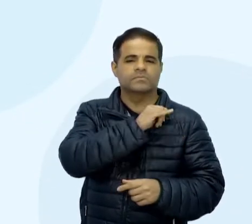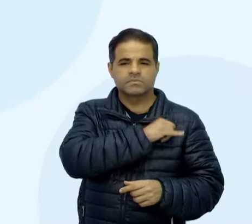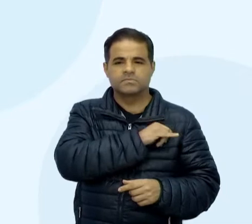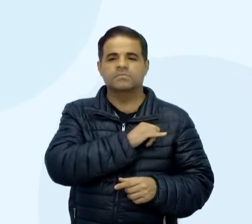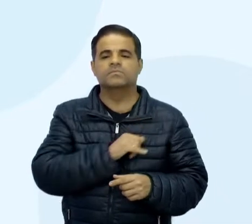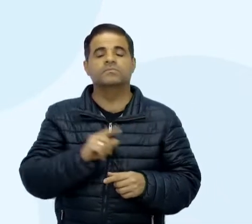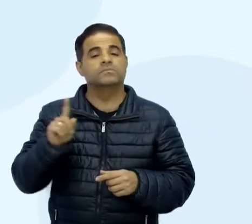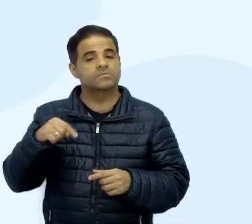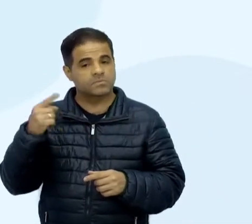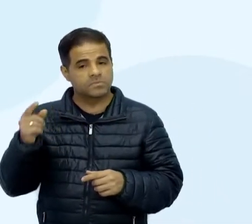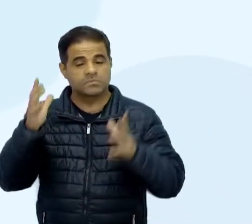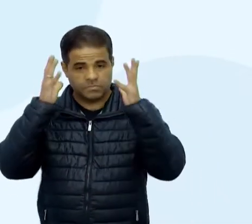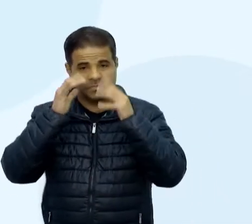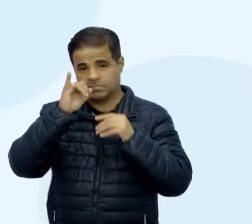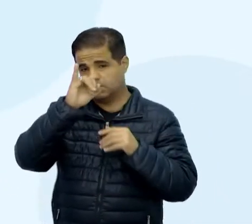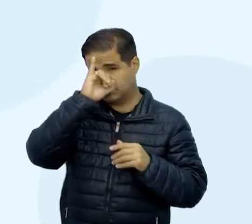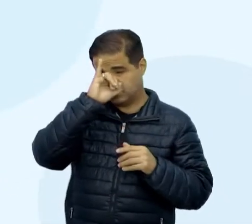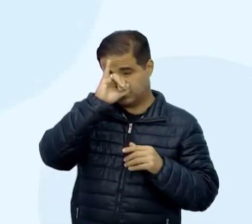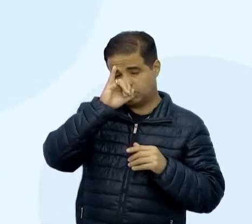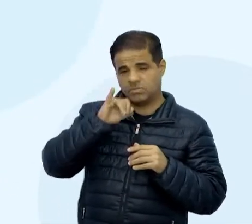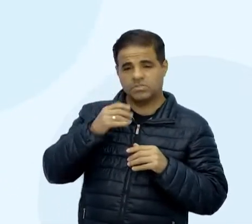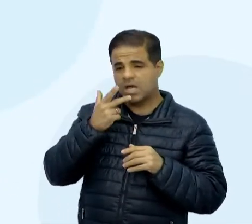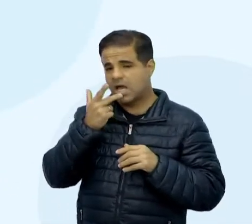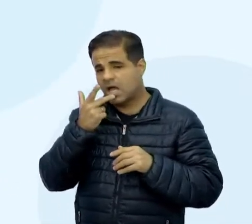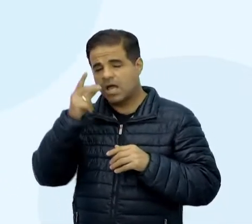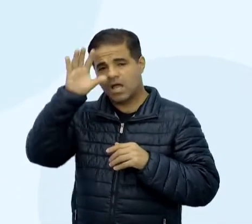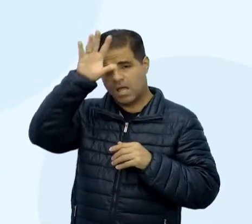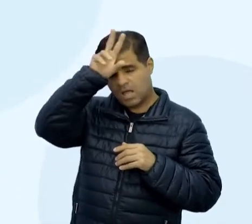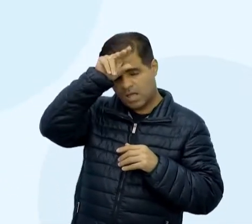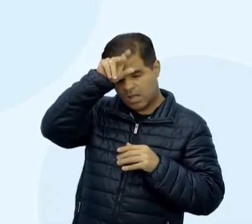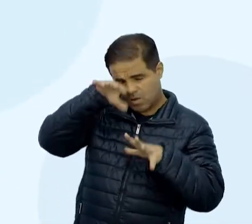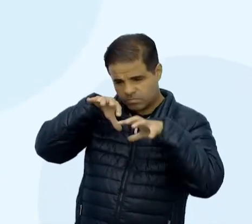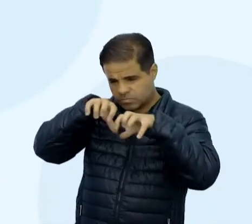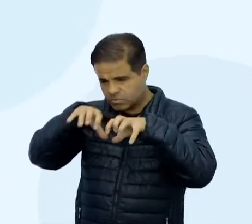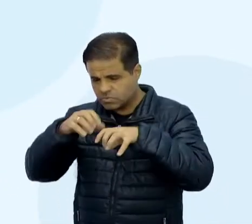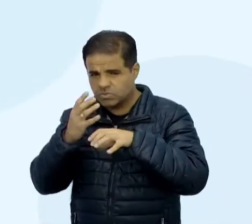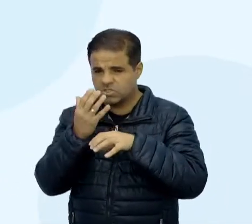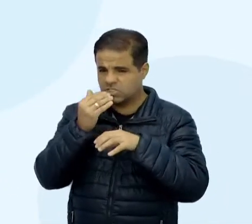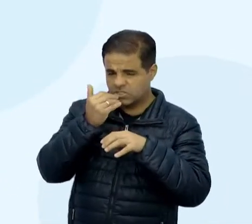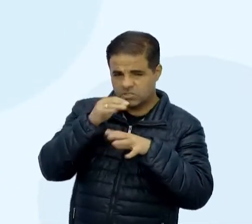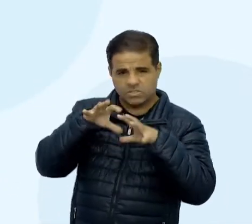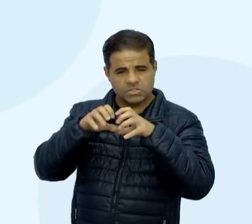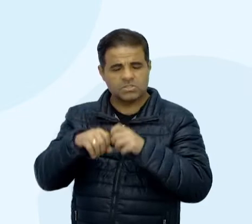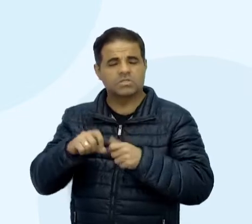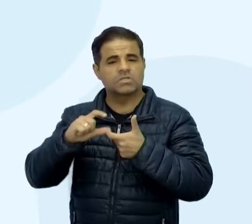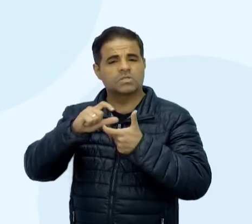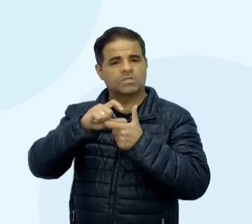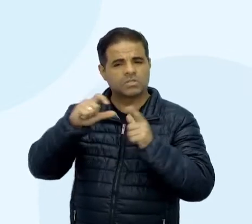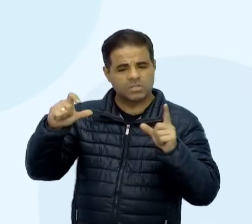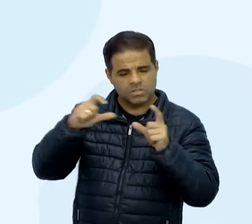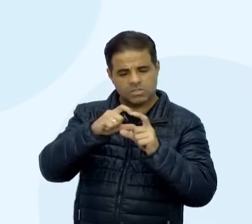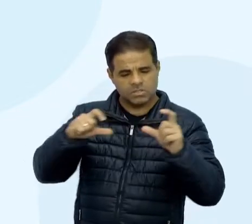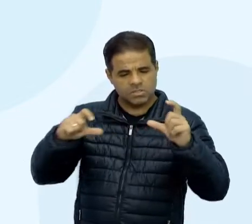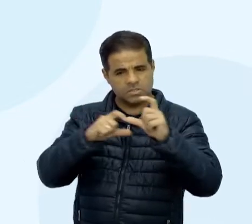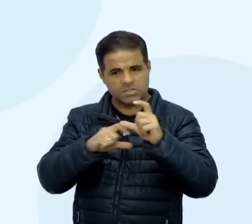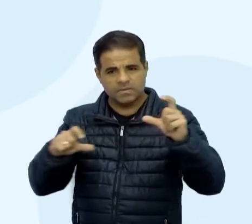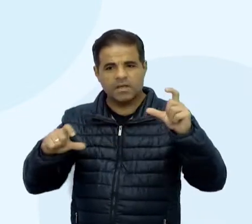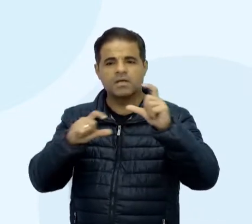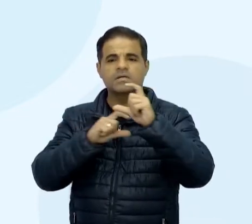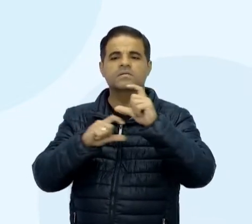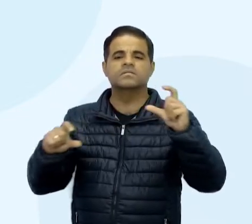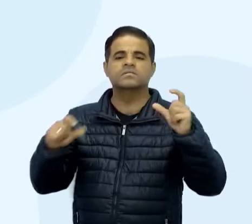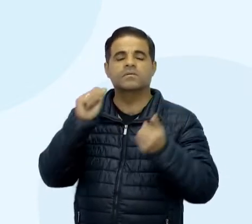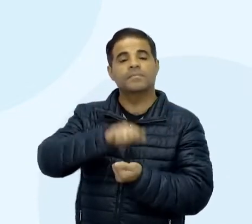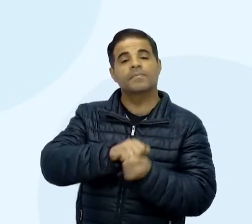temos aí uma cabeça de porco sendo devorada por uma barata, né, na charge, né, que é uma adaptação aí